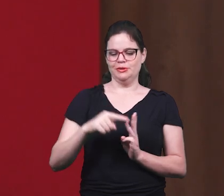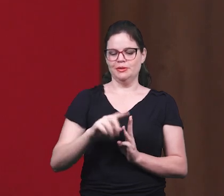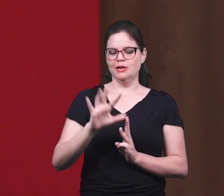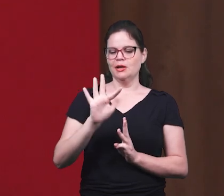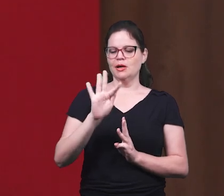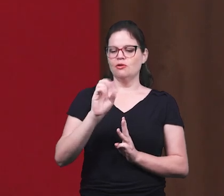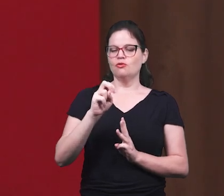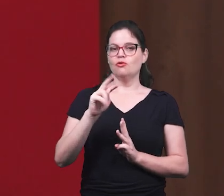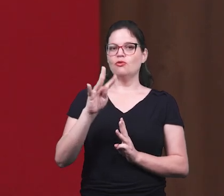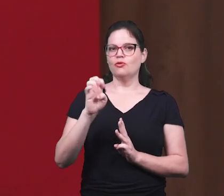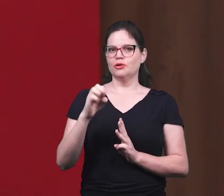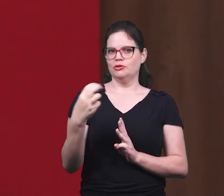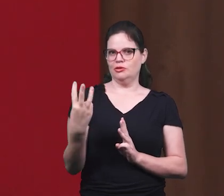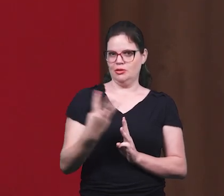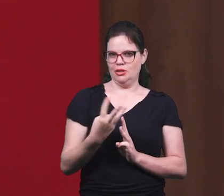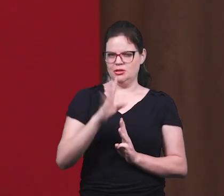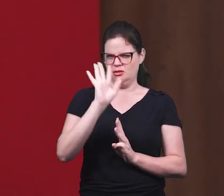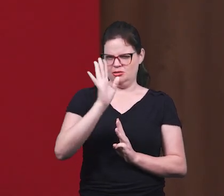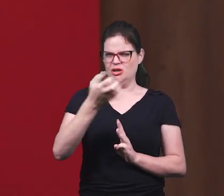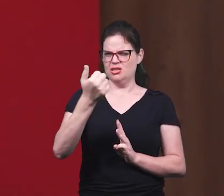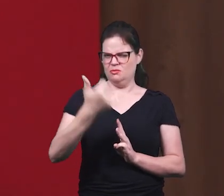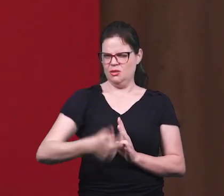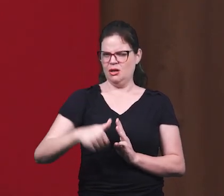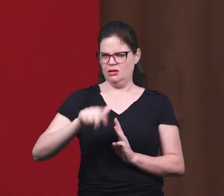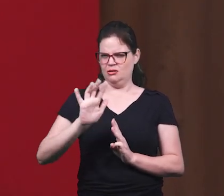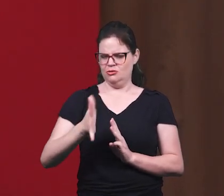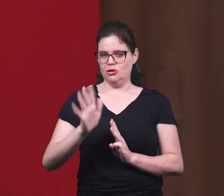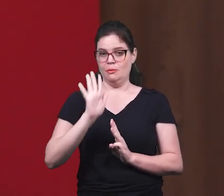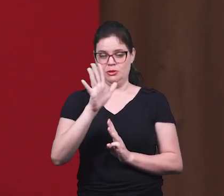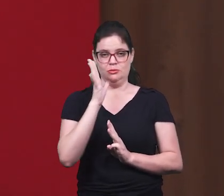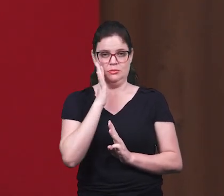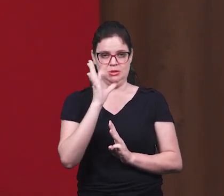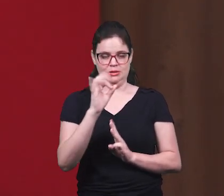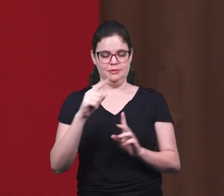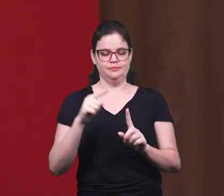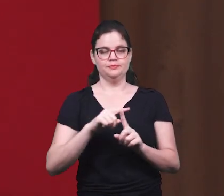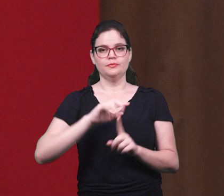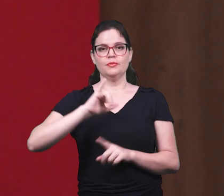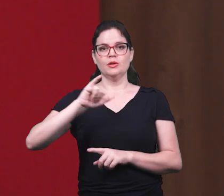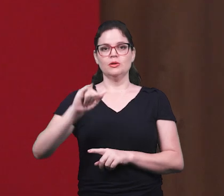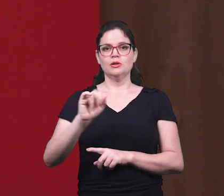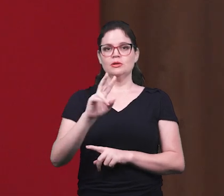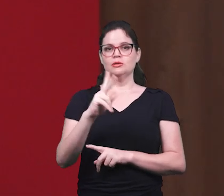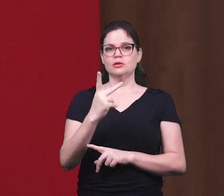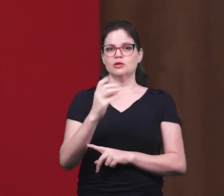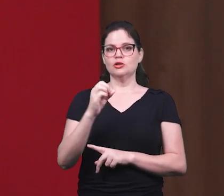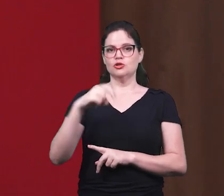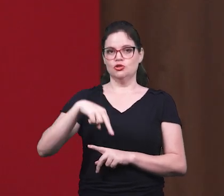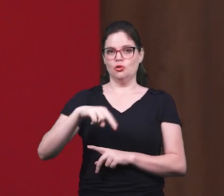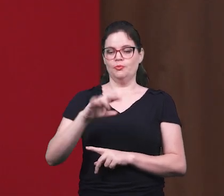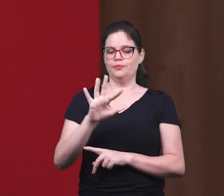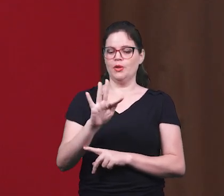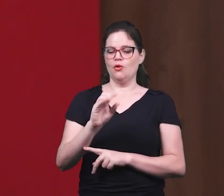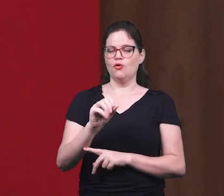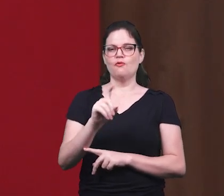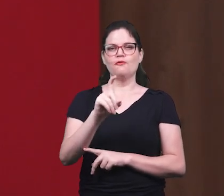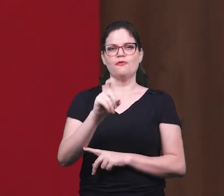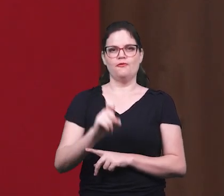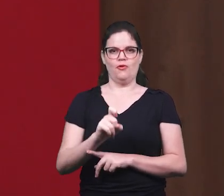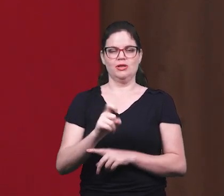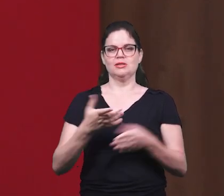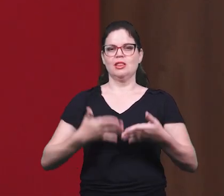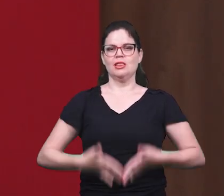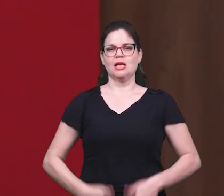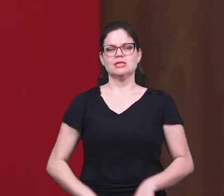exemplo, eu vou pegar aqui o John Foxe. Esse John Foxe, ele nasceu em 1516, ou seja, um